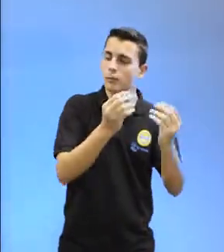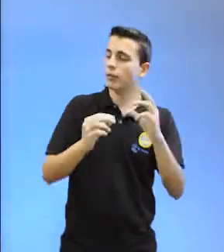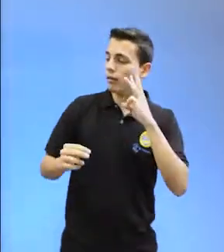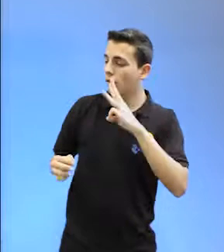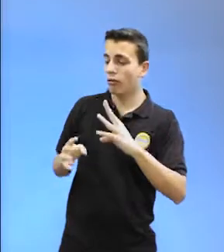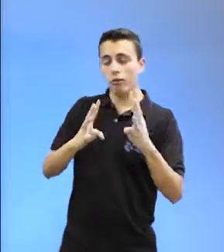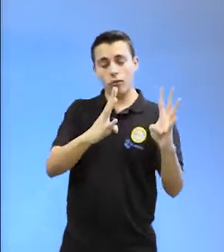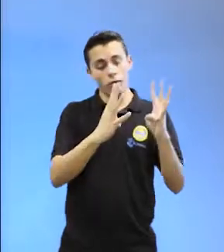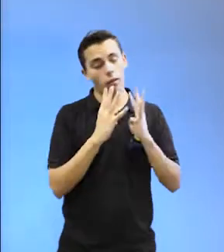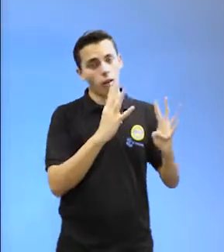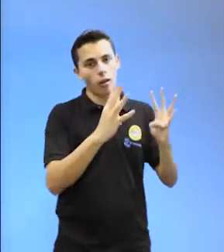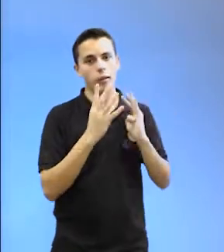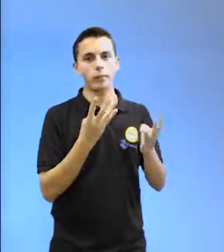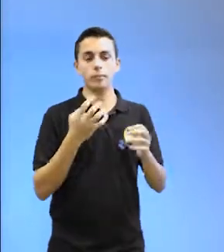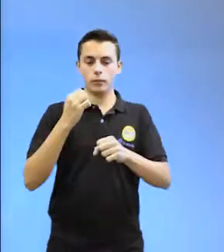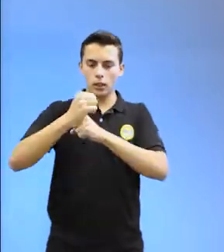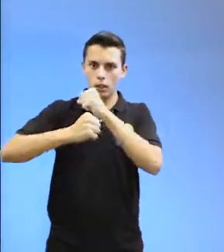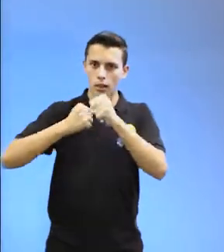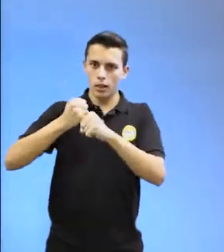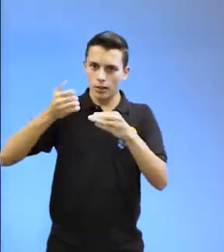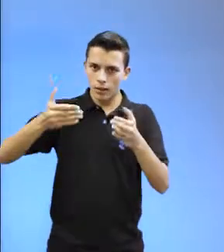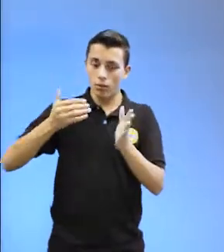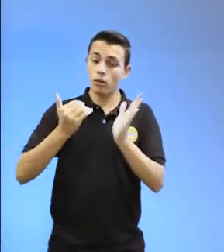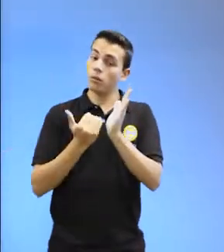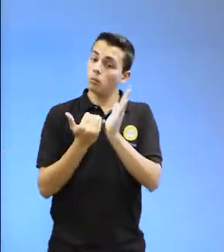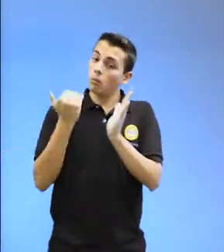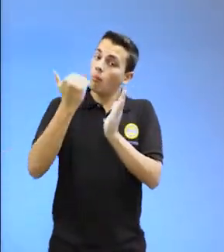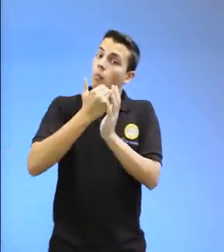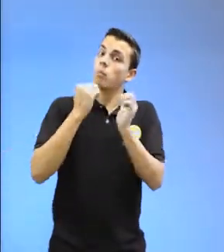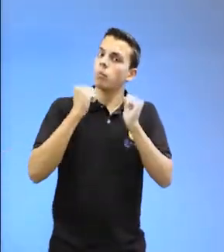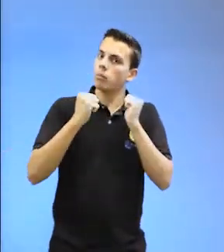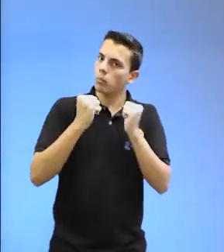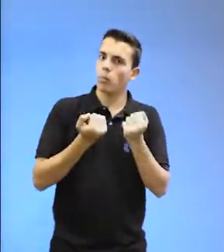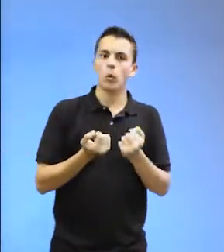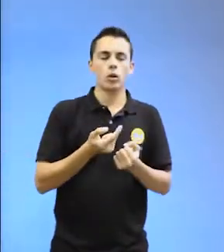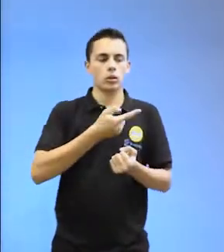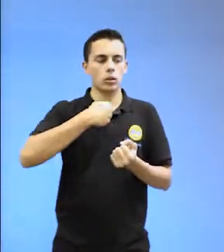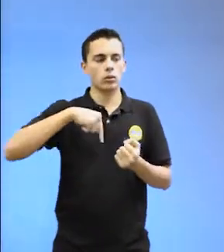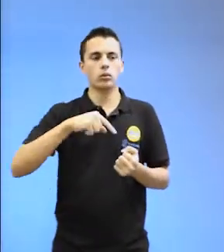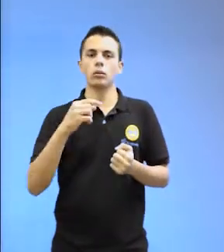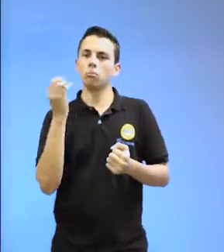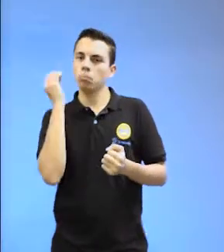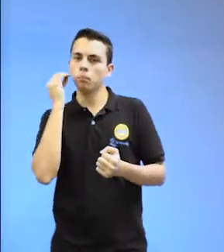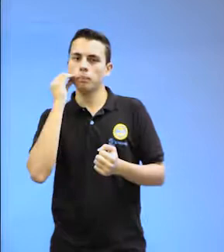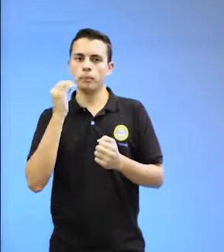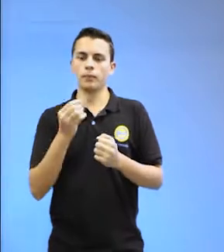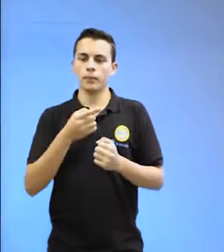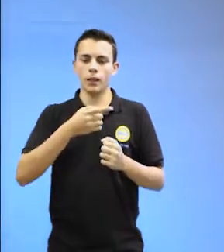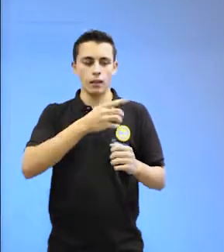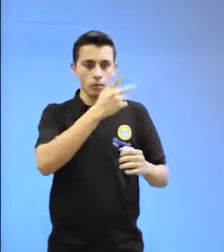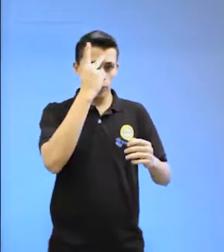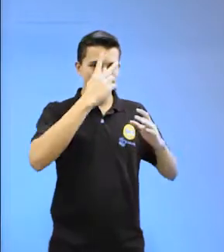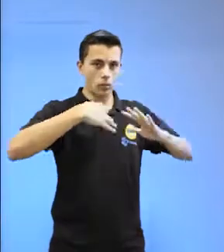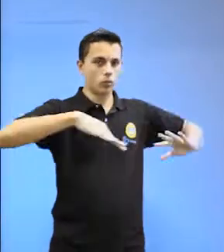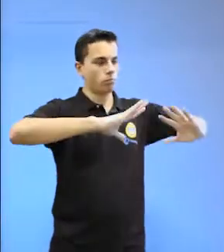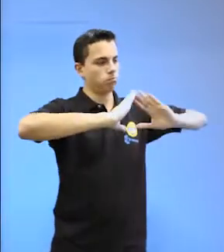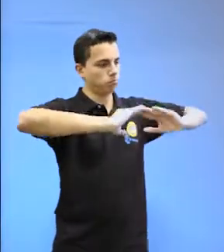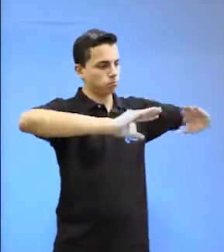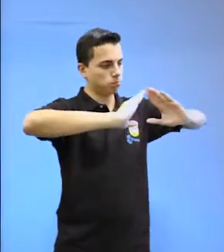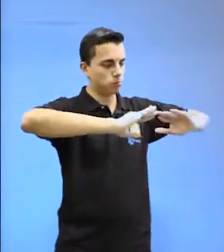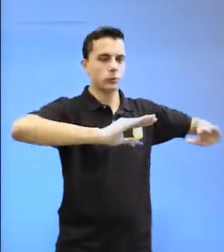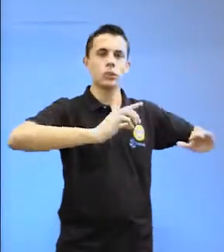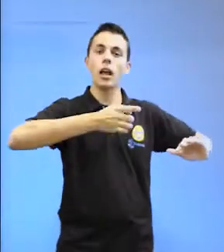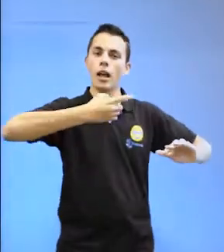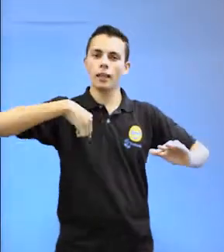aumentar e nós vamos manter, porque as pessoas estão pedindo. Que legal. E para a gente é um prazer poder levar essa mensagem da forma